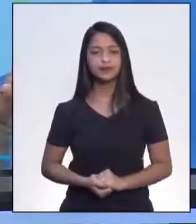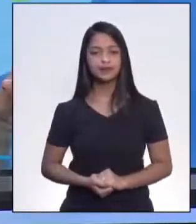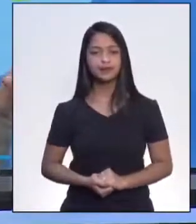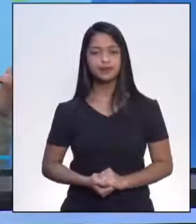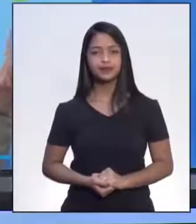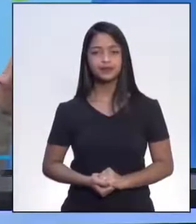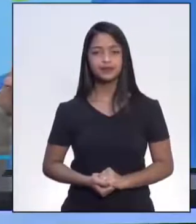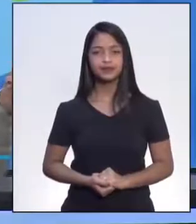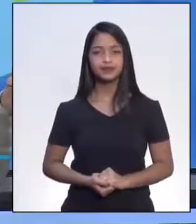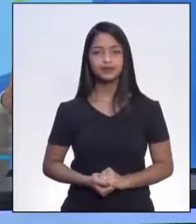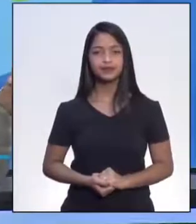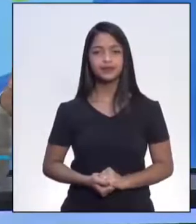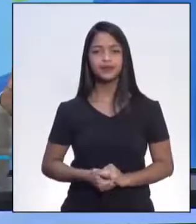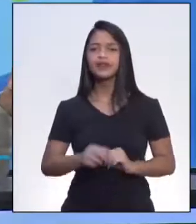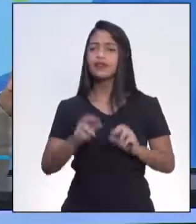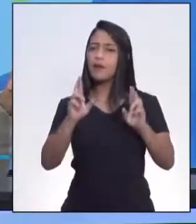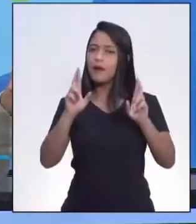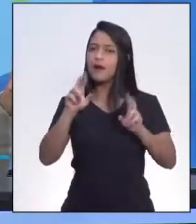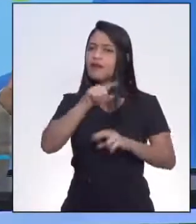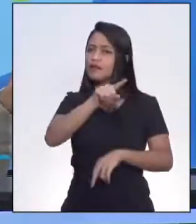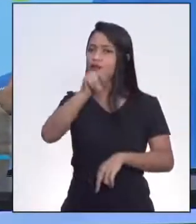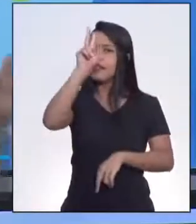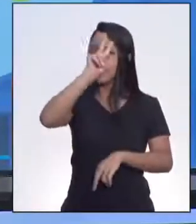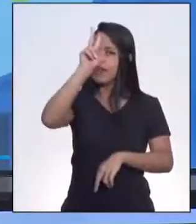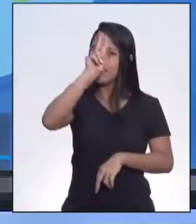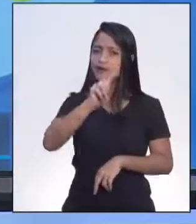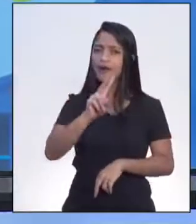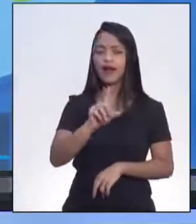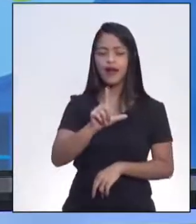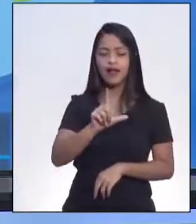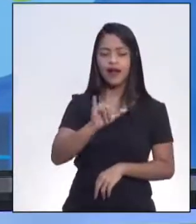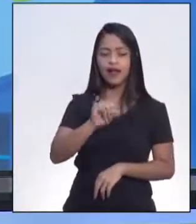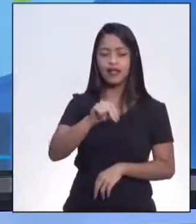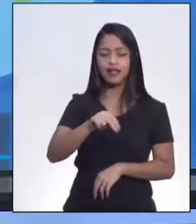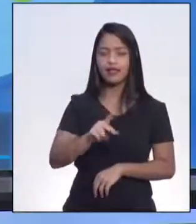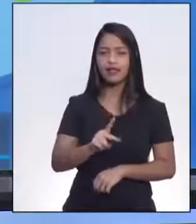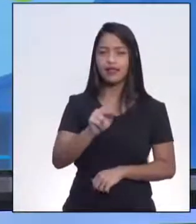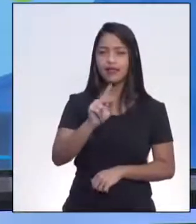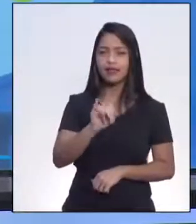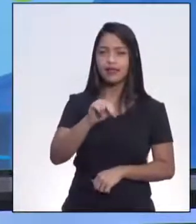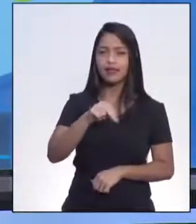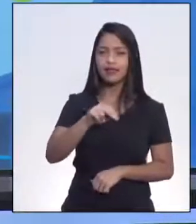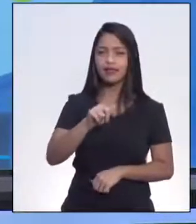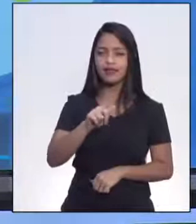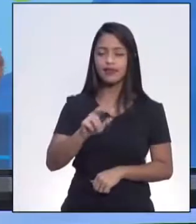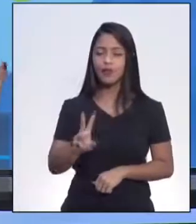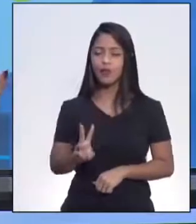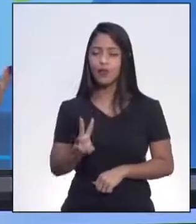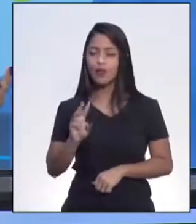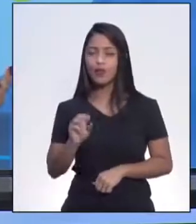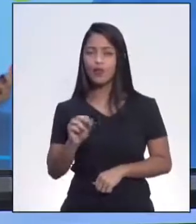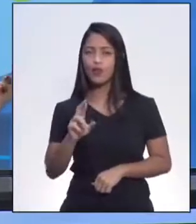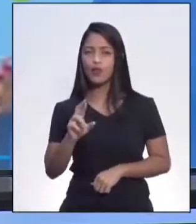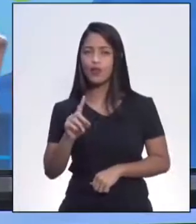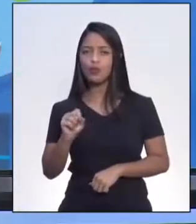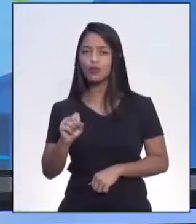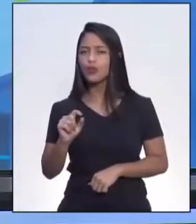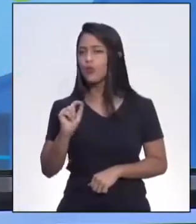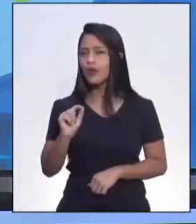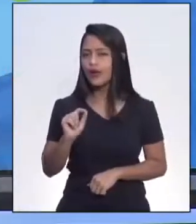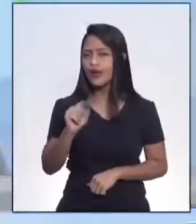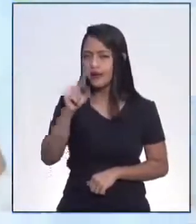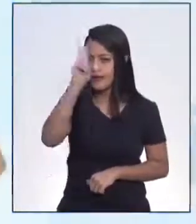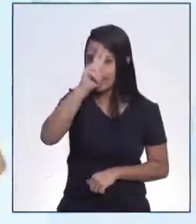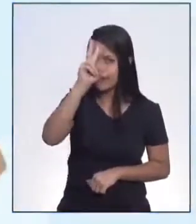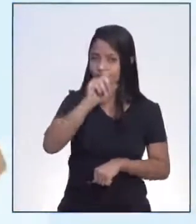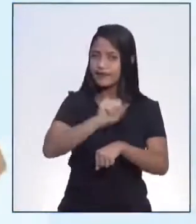espero que eles lembrem o que são, que nós estudamos, tá? Então, dá uma resumidazinha, né? What are linking words? Você tem 1